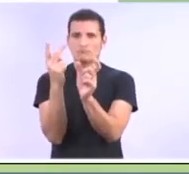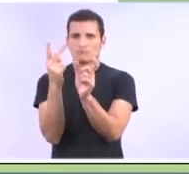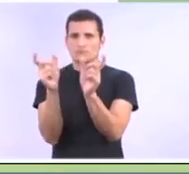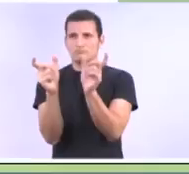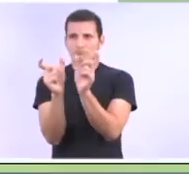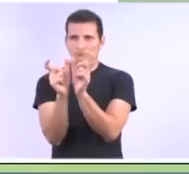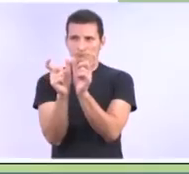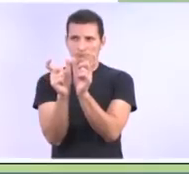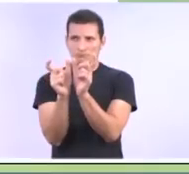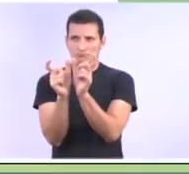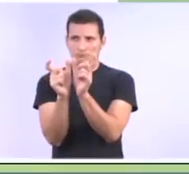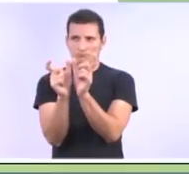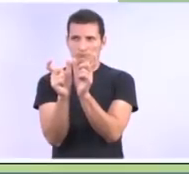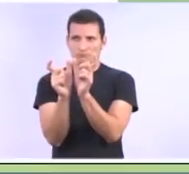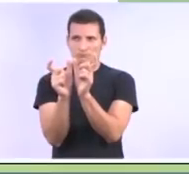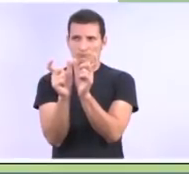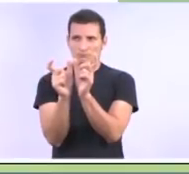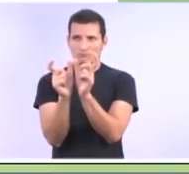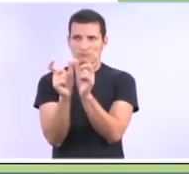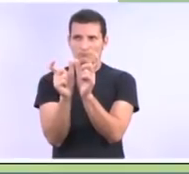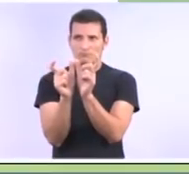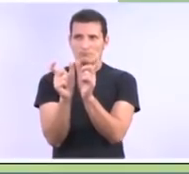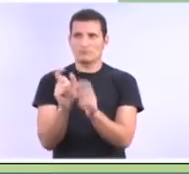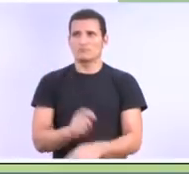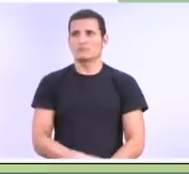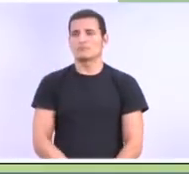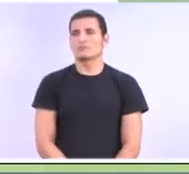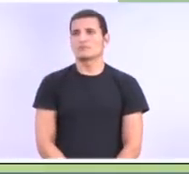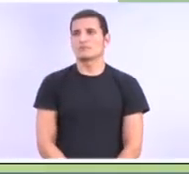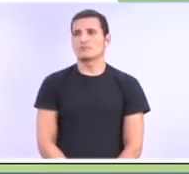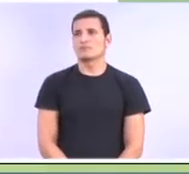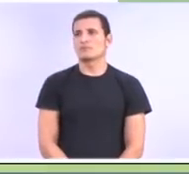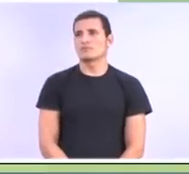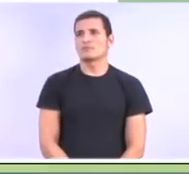renda familiar líquida, eu botaria um L maiúsculo.